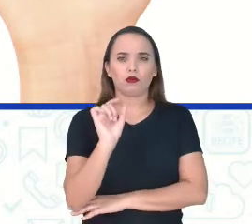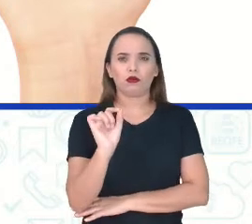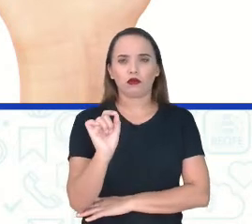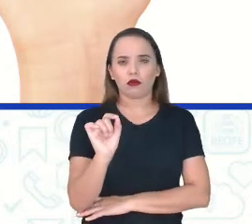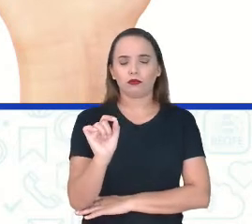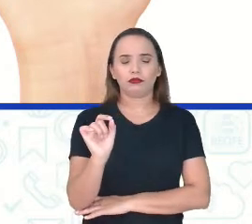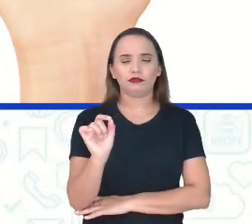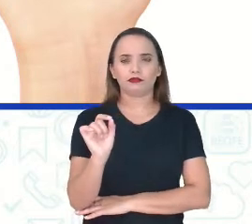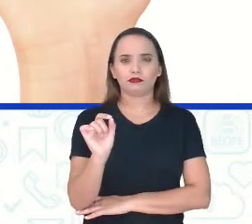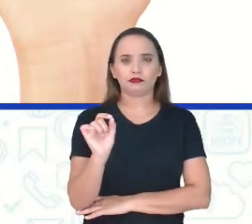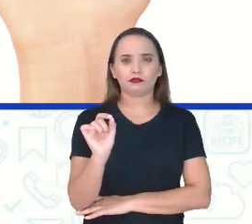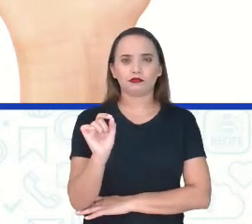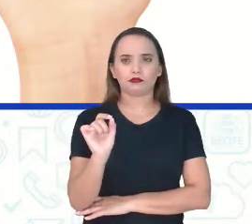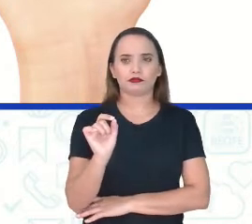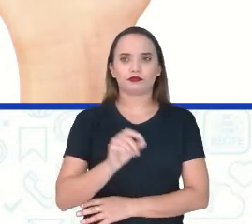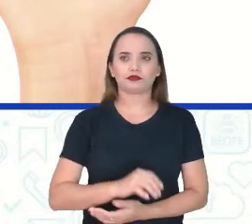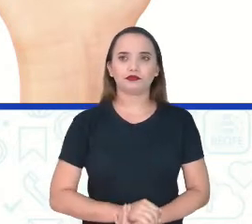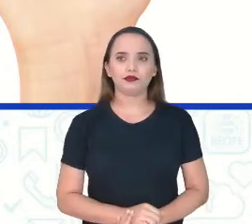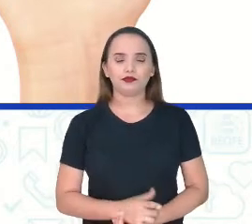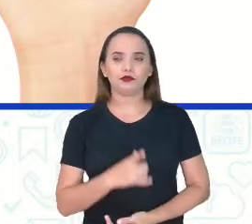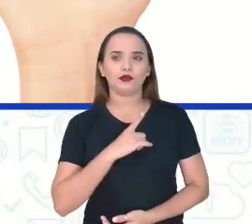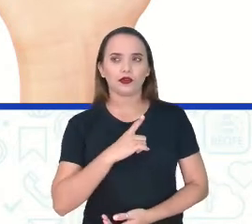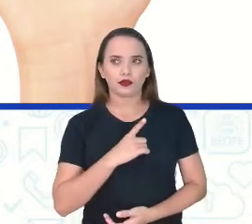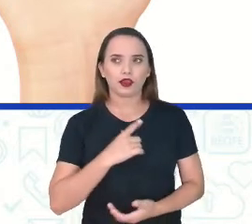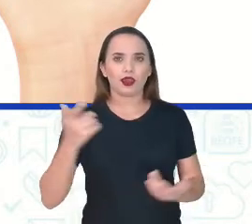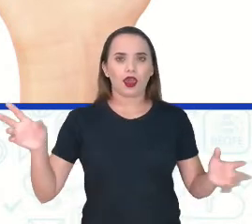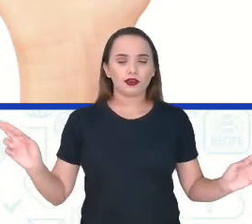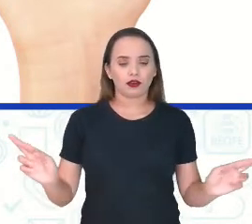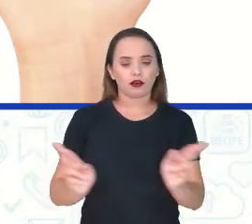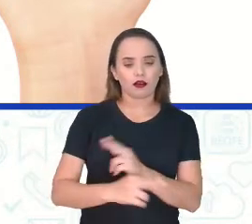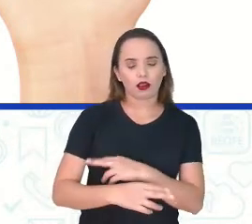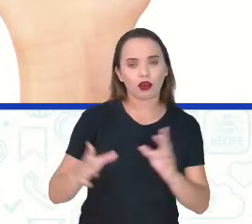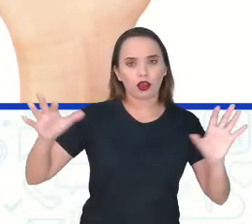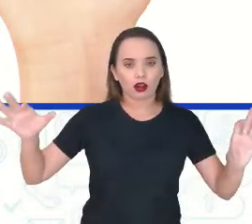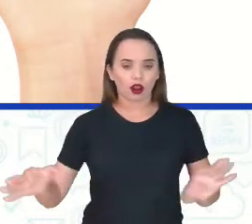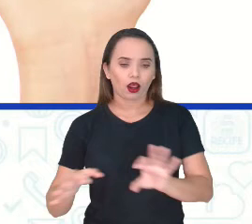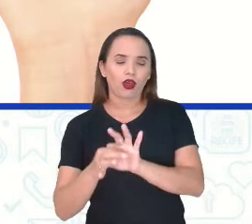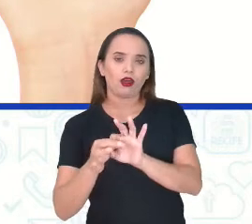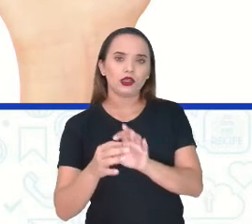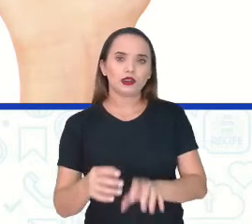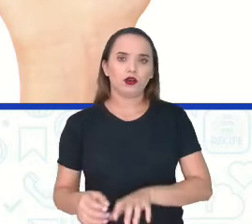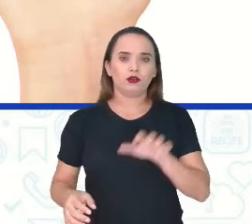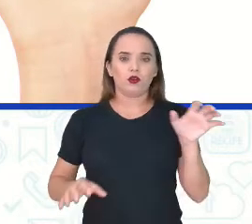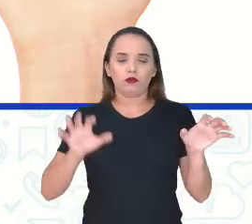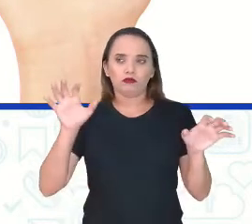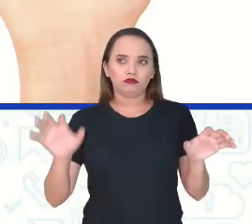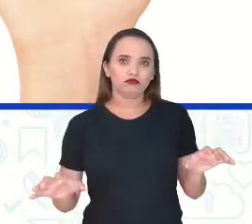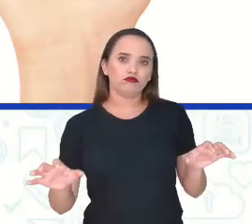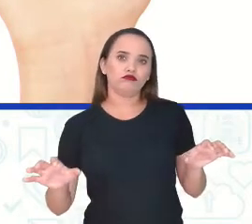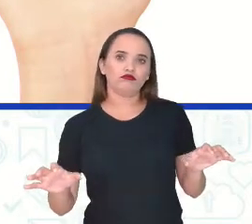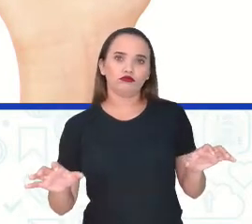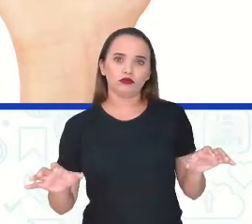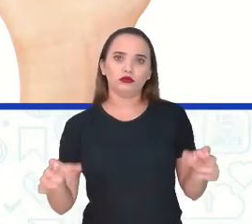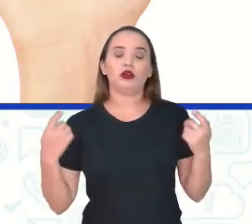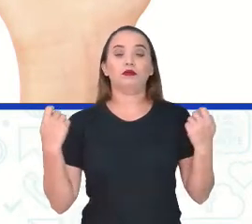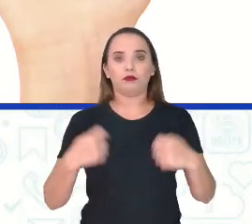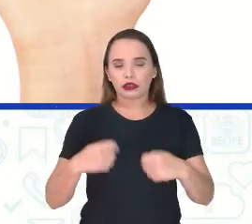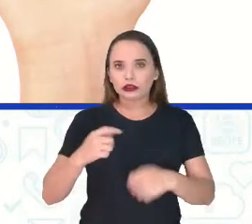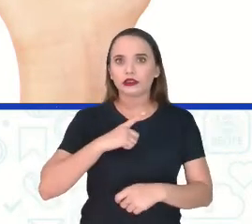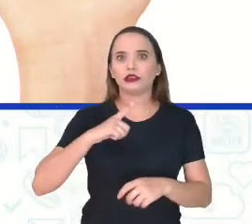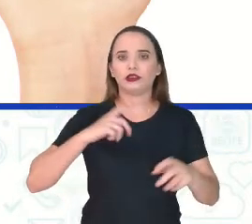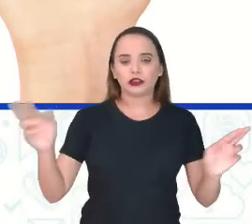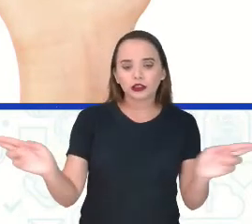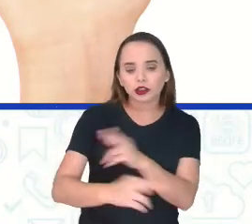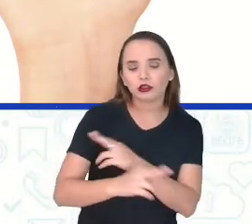A gente tem essa relação entre é necessário que haja essa relação